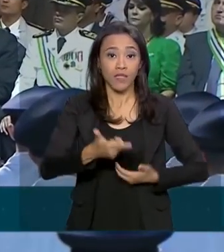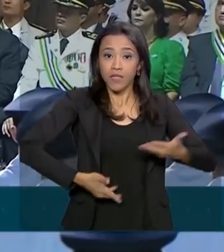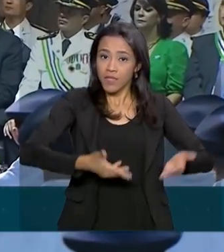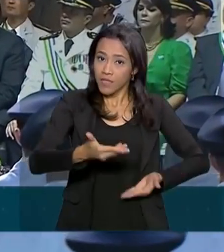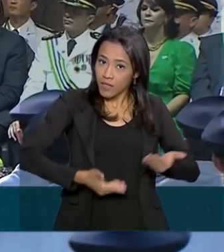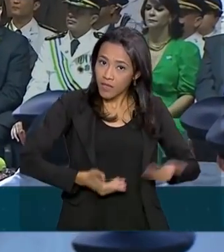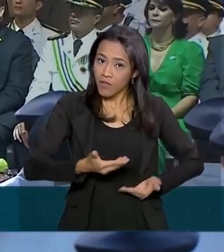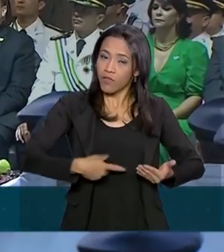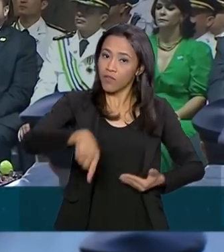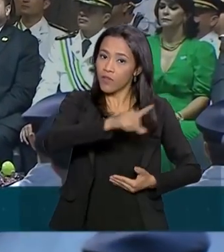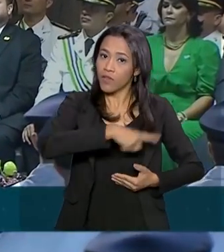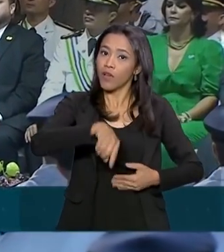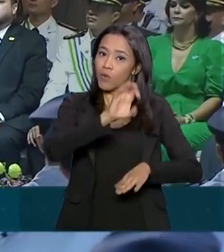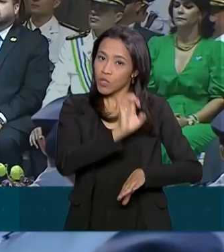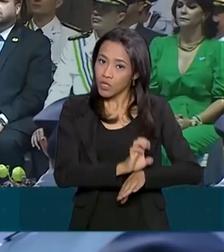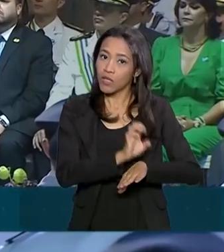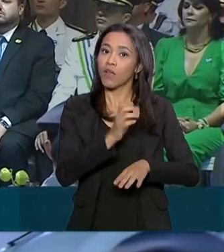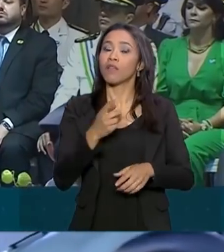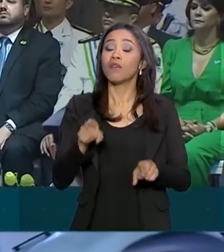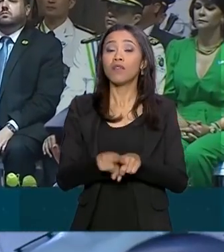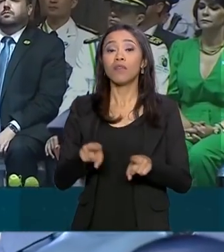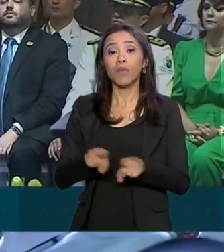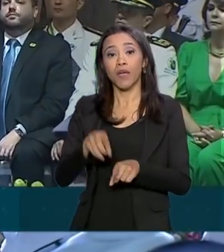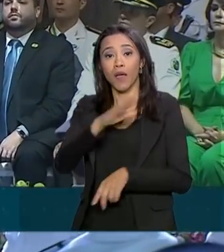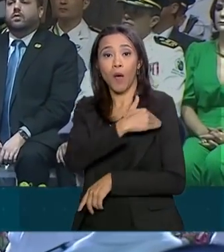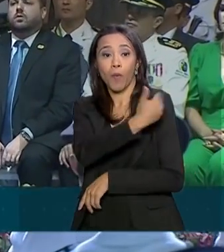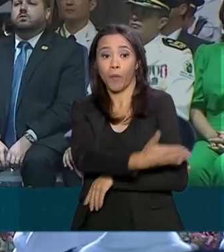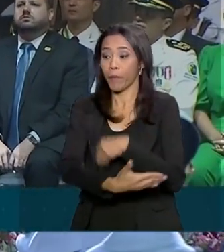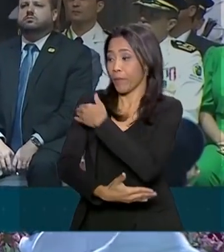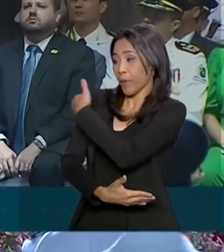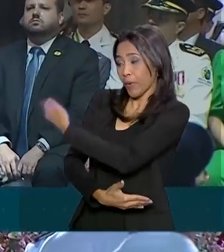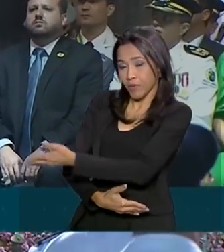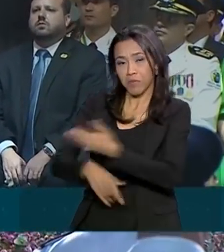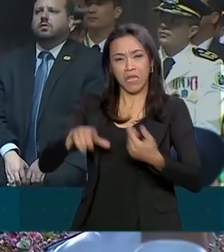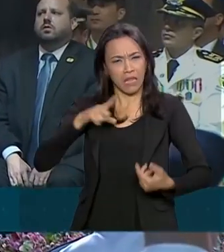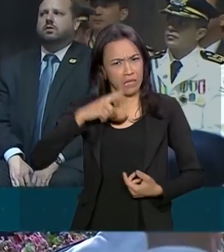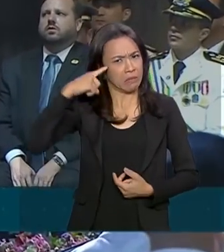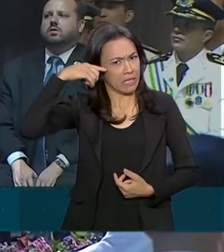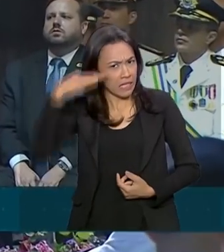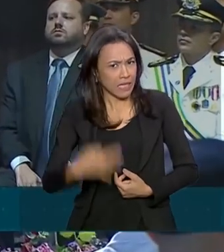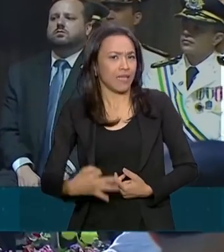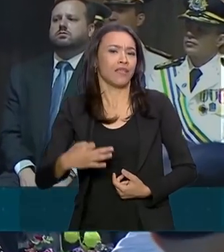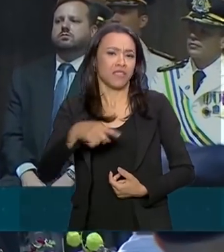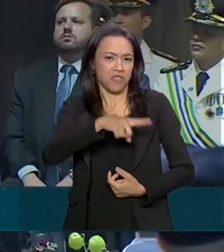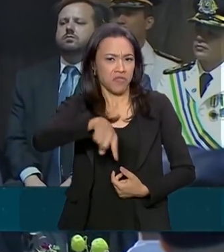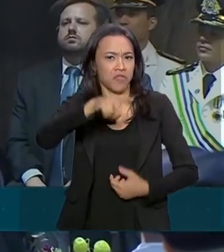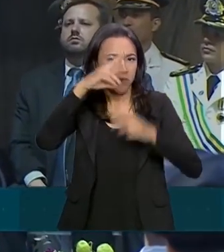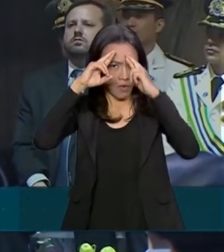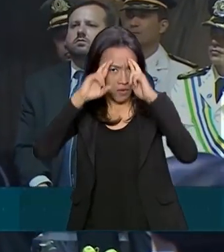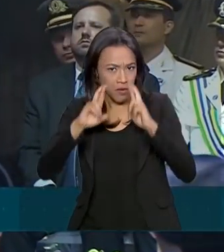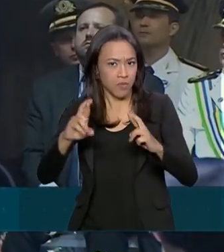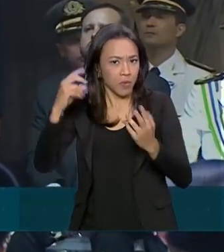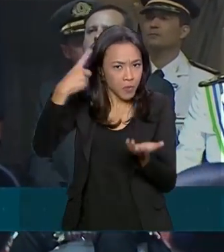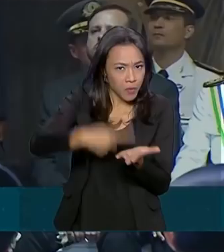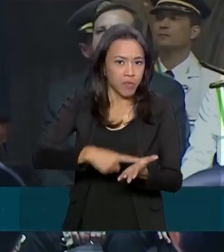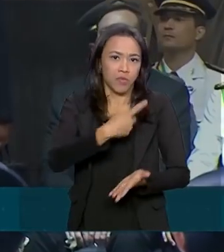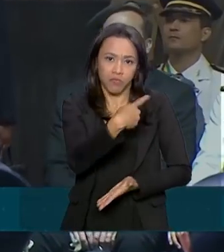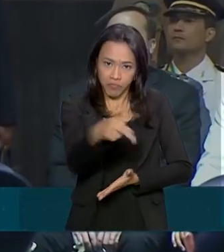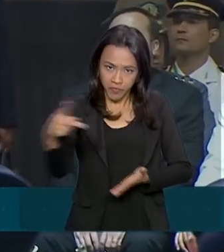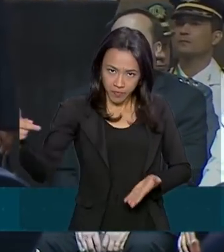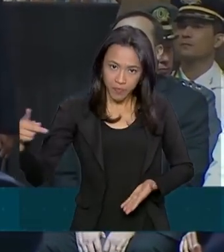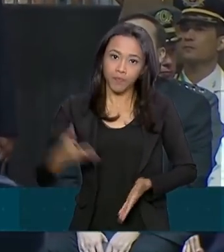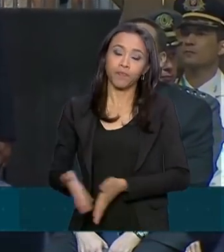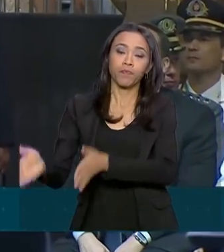seu próximo. Tenho certeza que essa missão será muito bem cumprida. Prezado